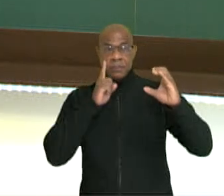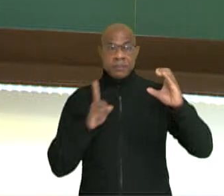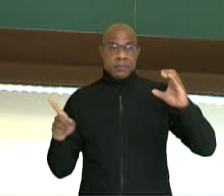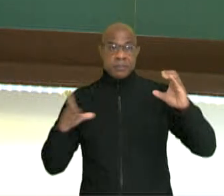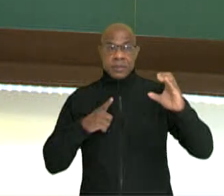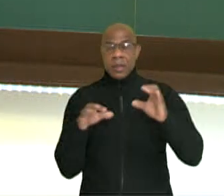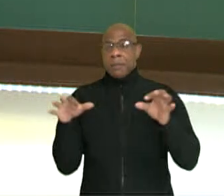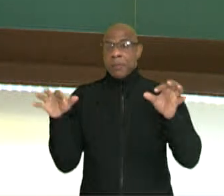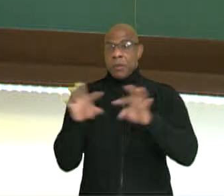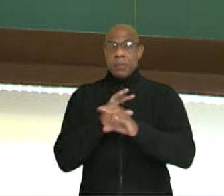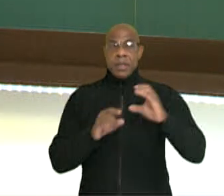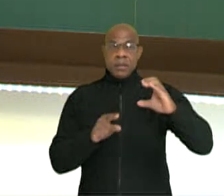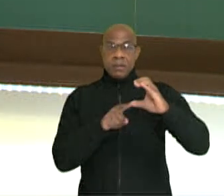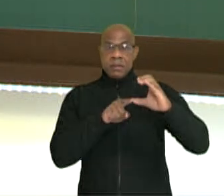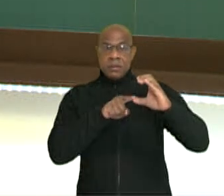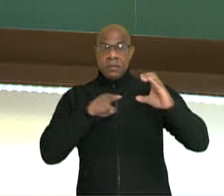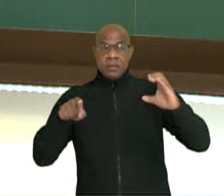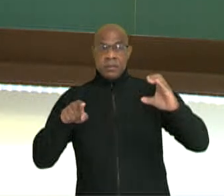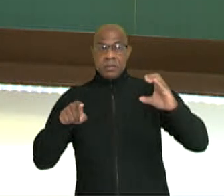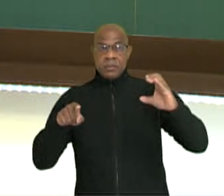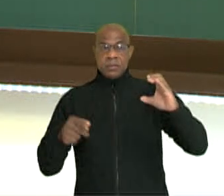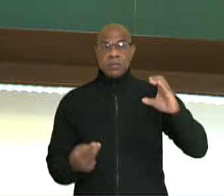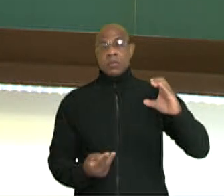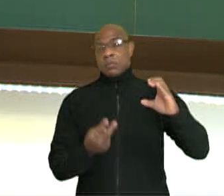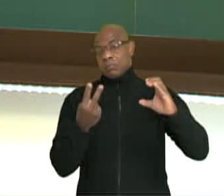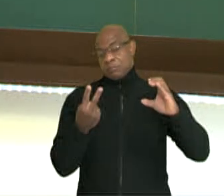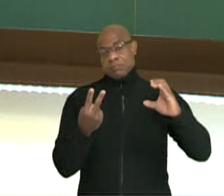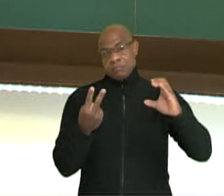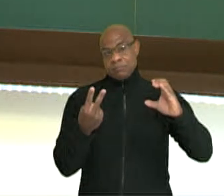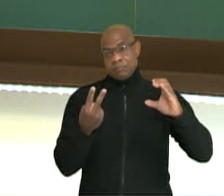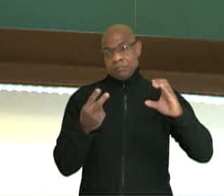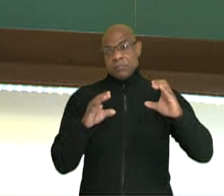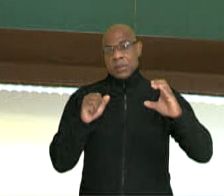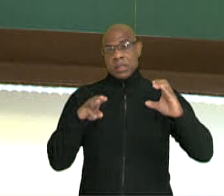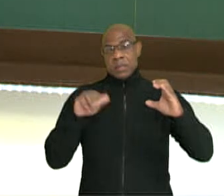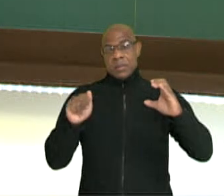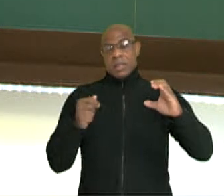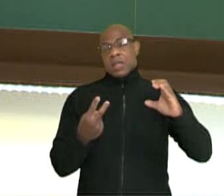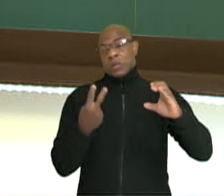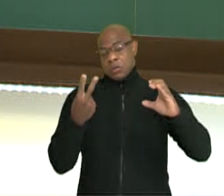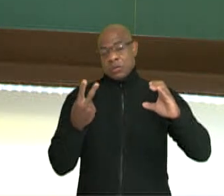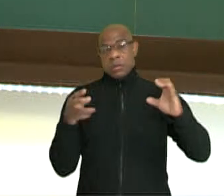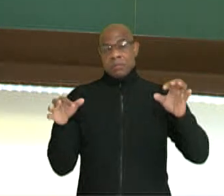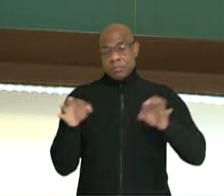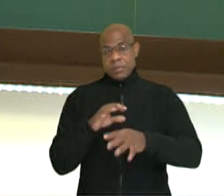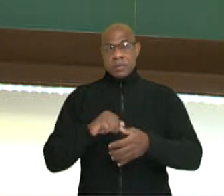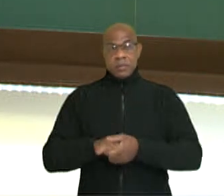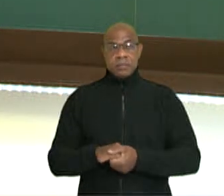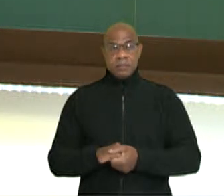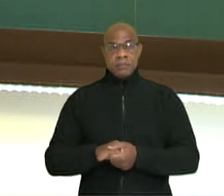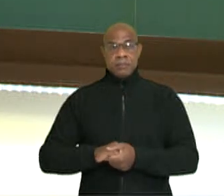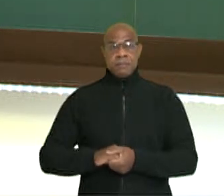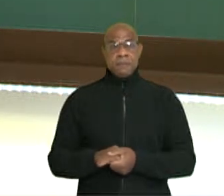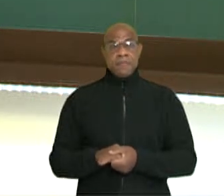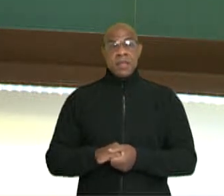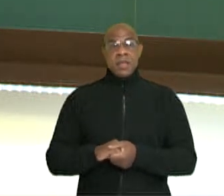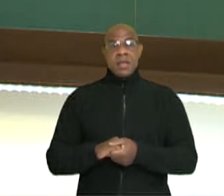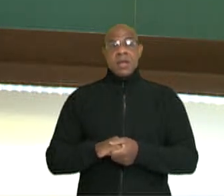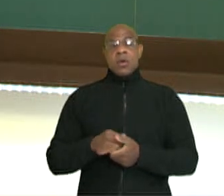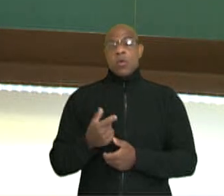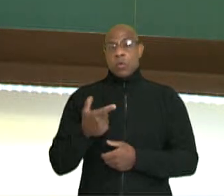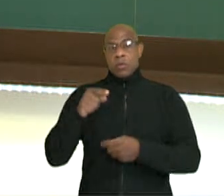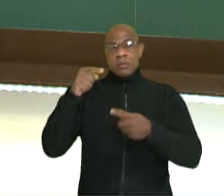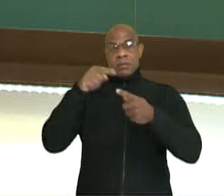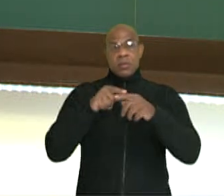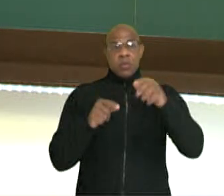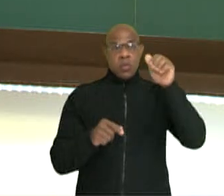todo completo, os dois subníveis da camada de valência dele, que é a camada 2. Os demais estão com as camadas incompletas.